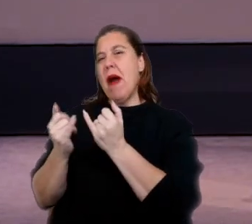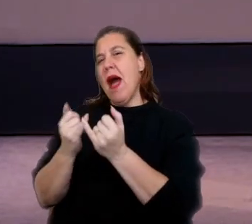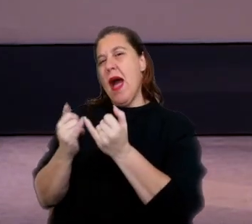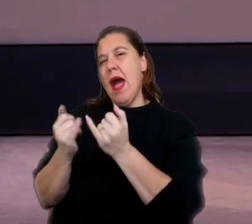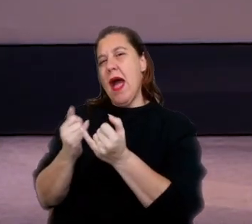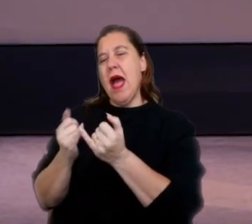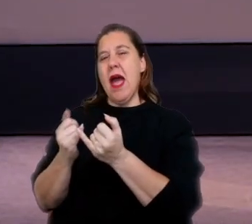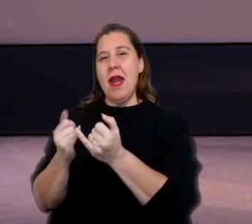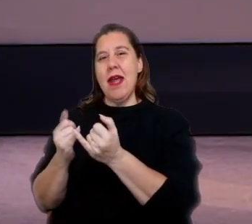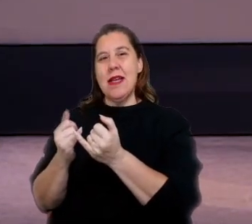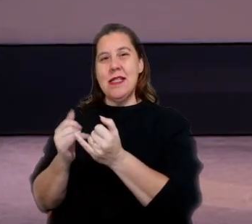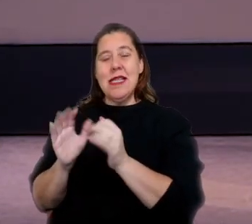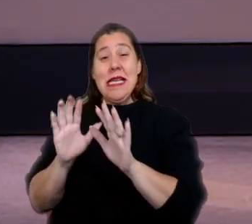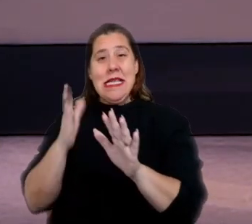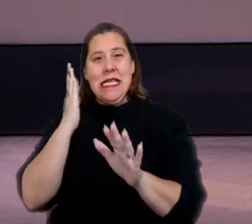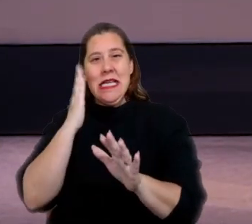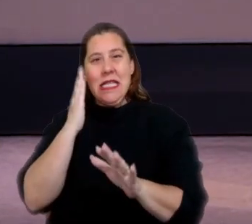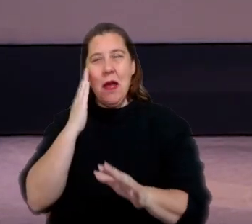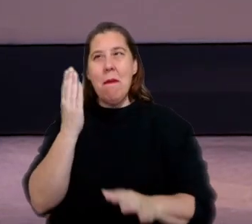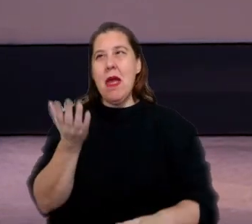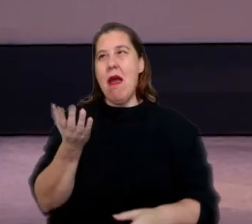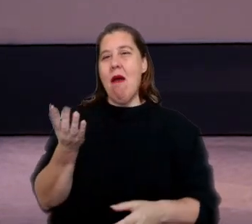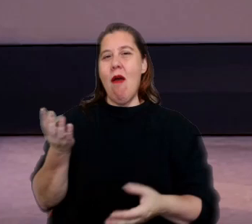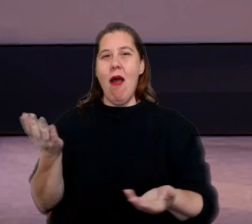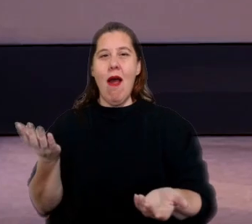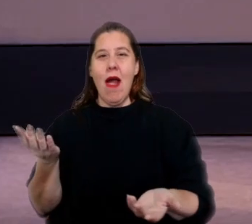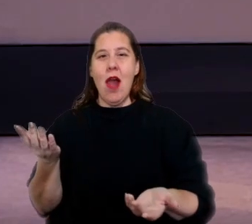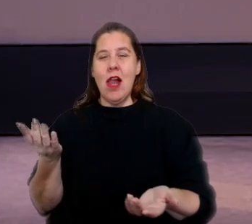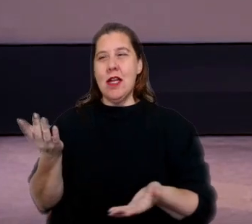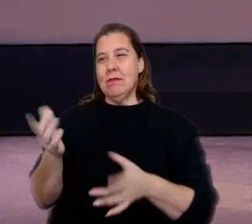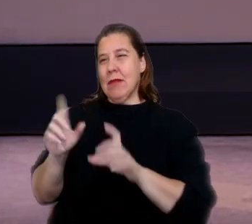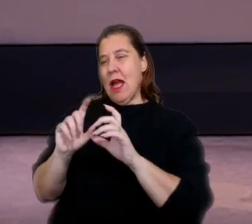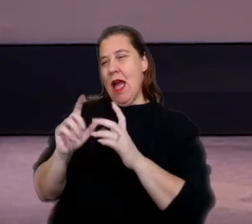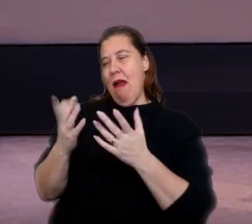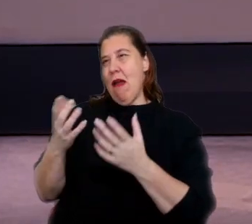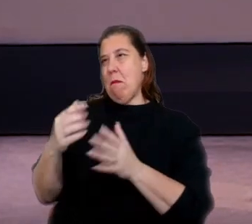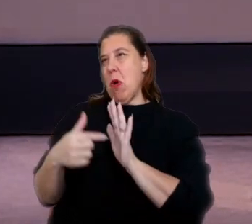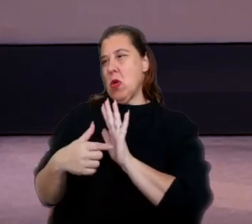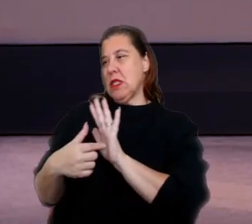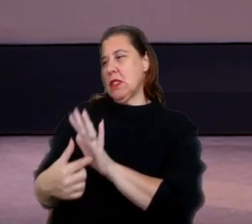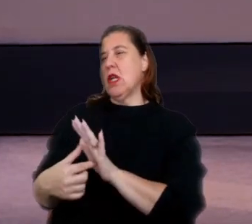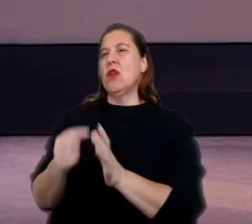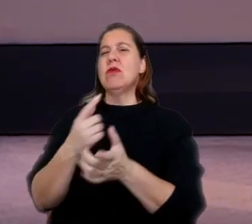se ela estivesse ali com a maçã, né, a maçã da sexualidade, né, desvelando ali,